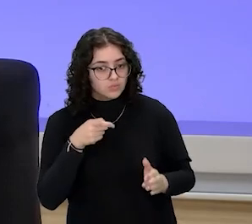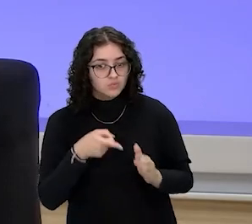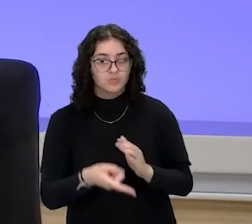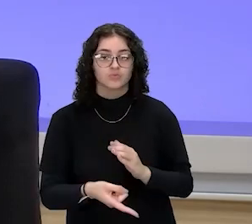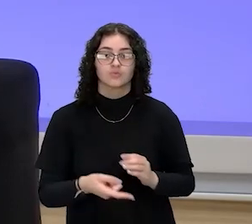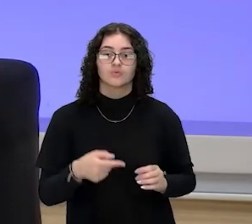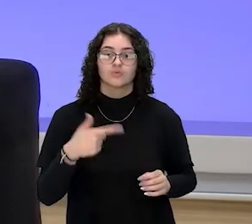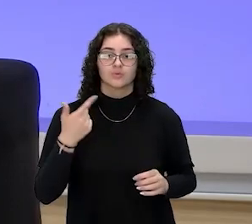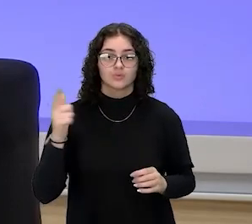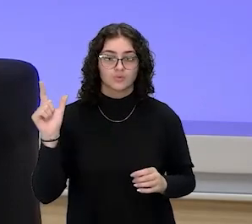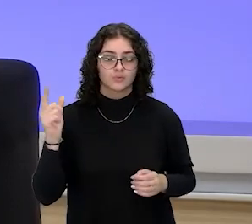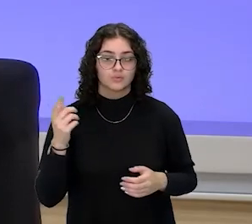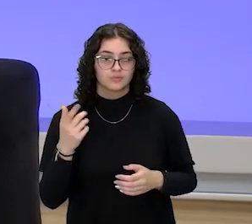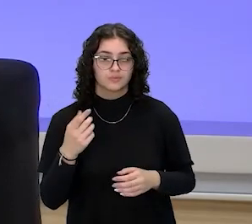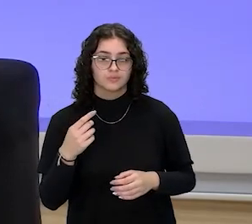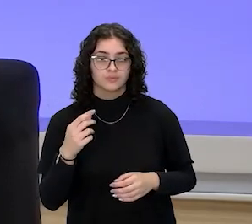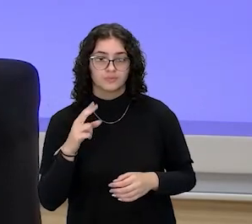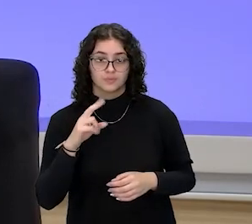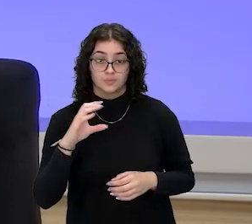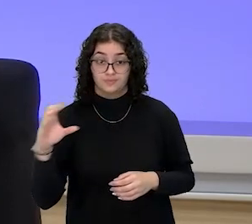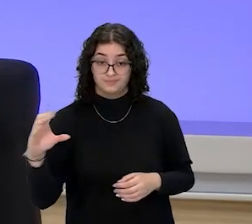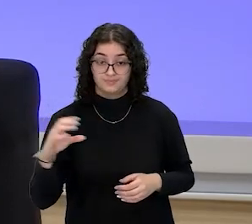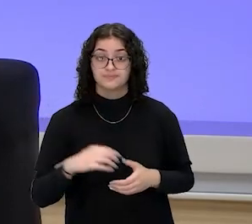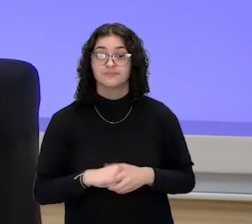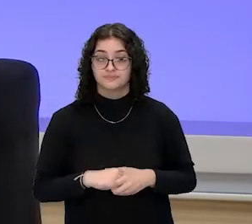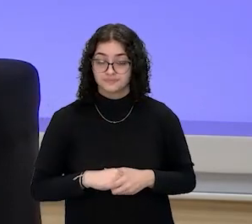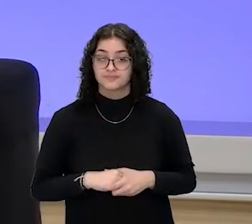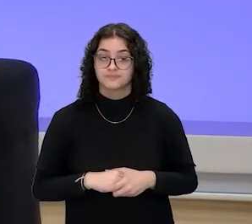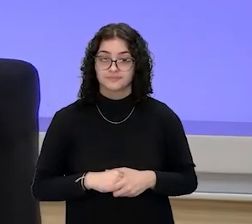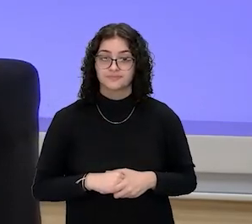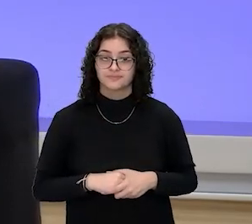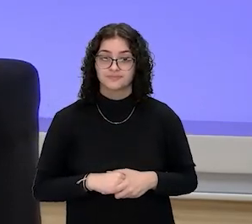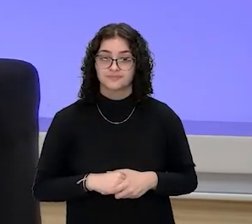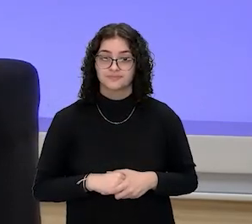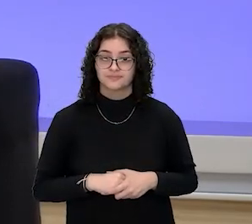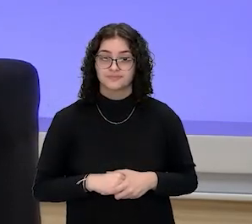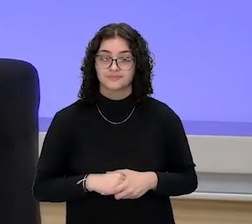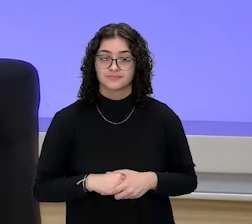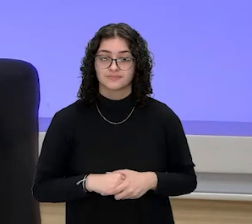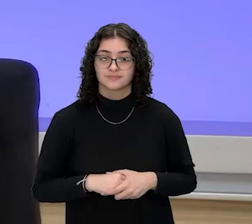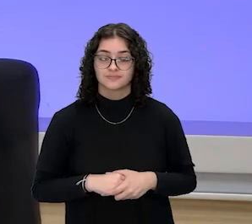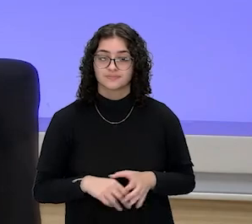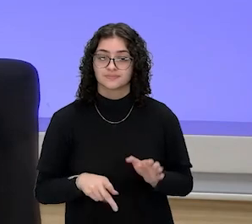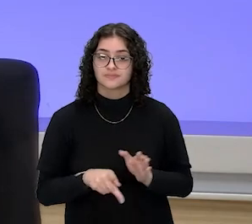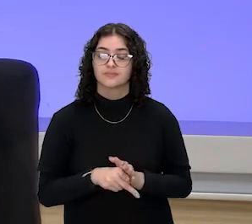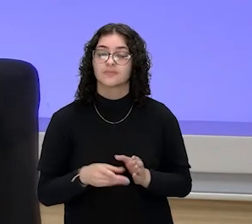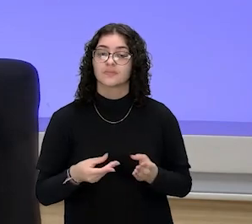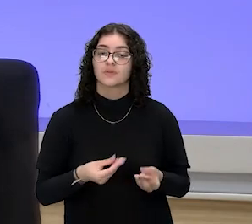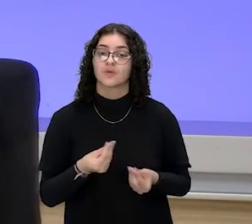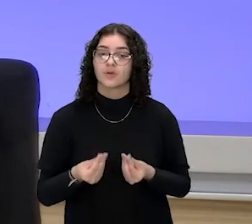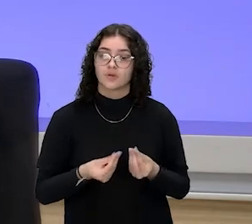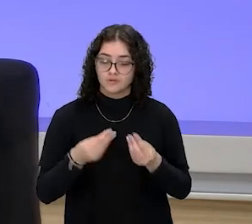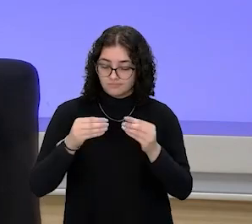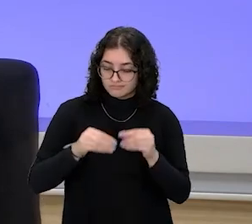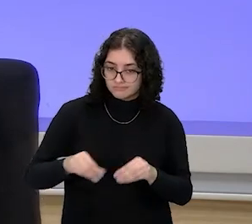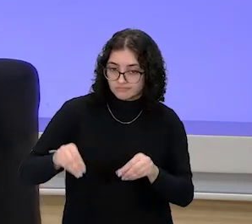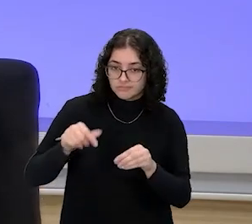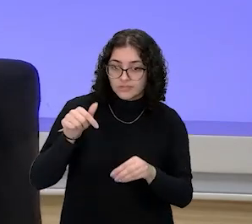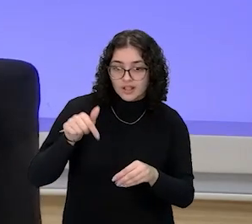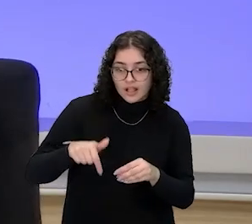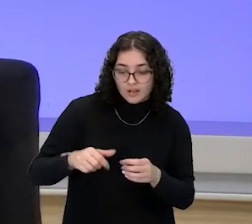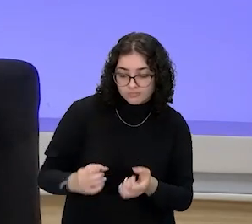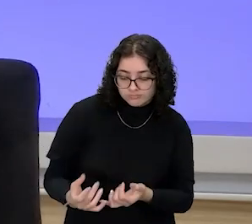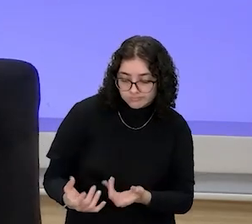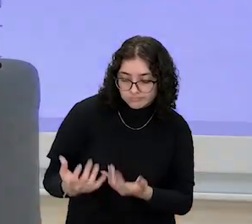mais no próxima unidade curricular, tá certo? Bom, e a questão da fertilidade do solo,